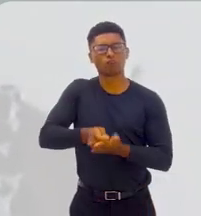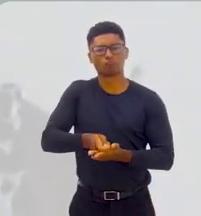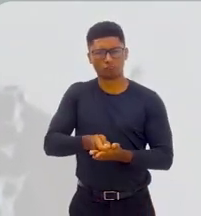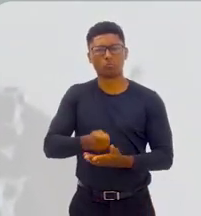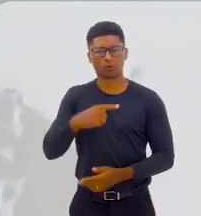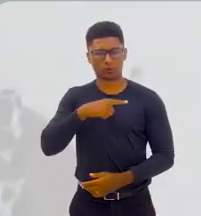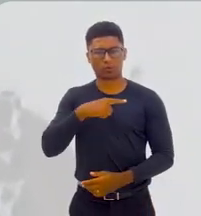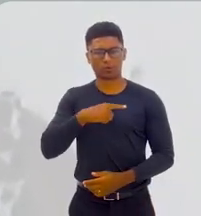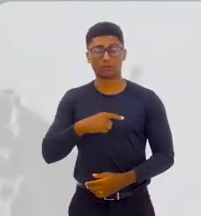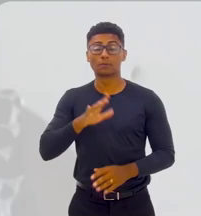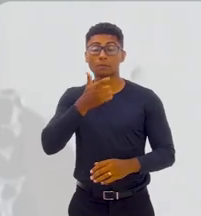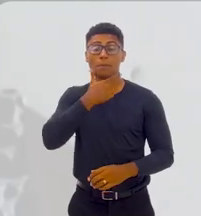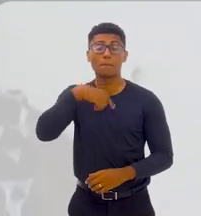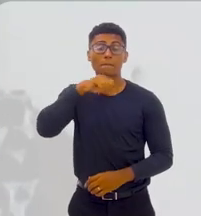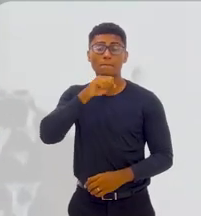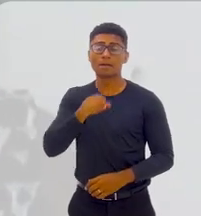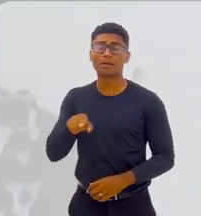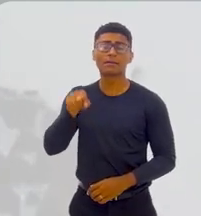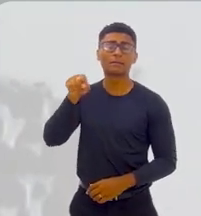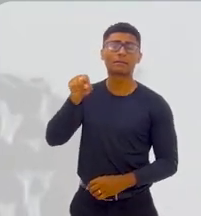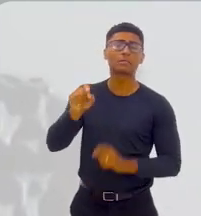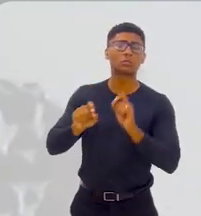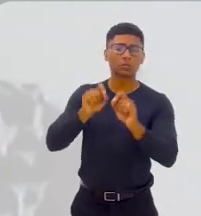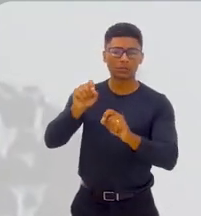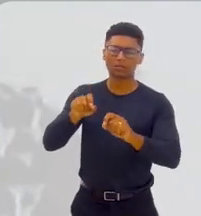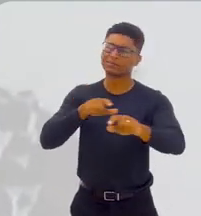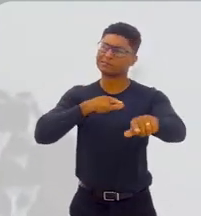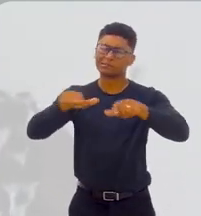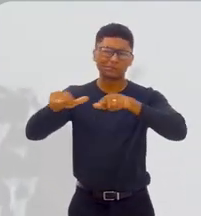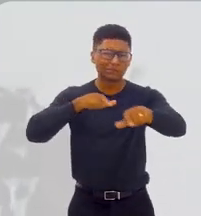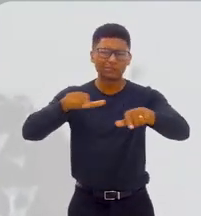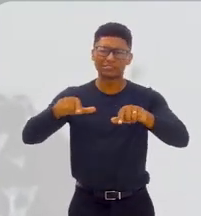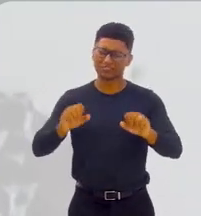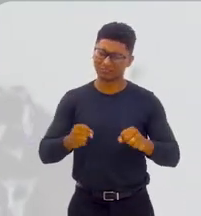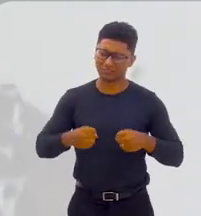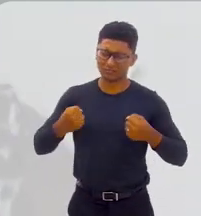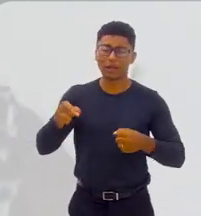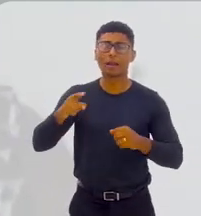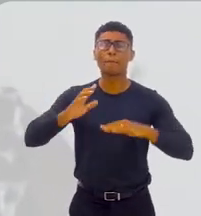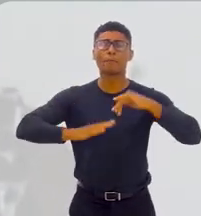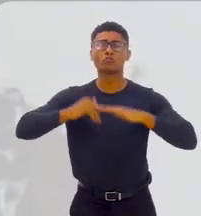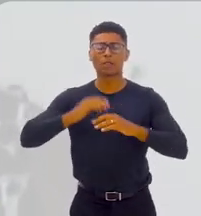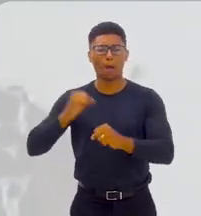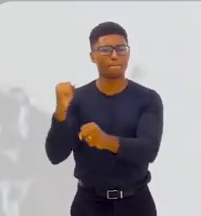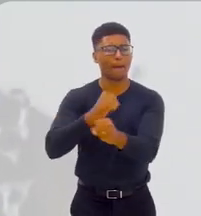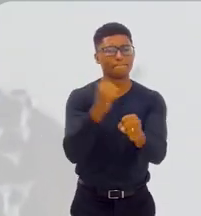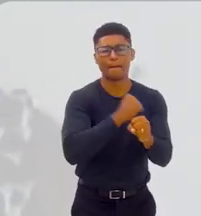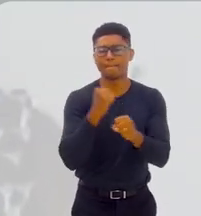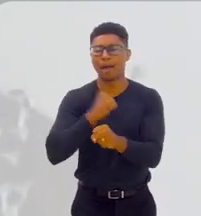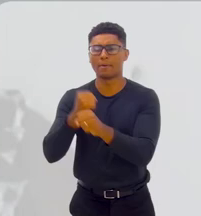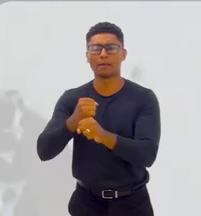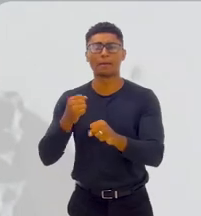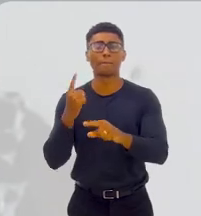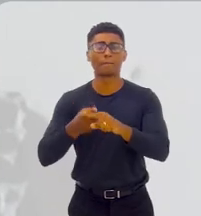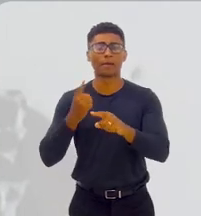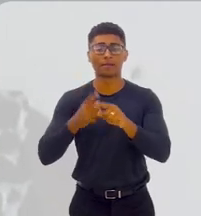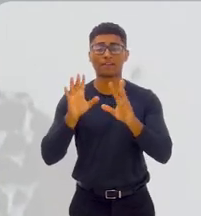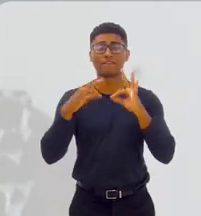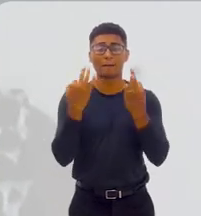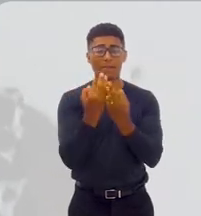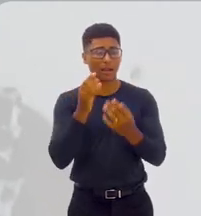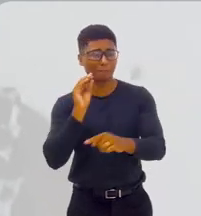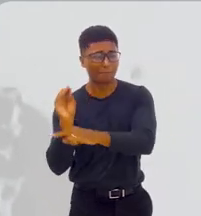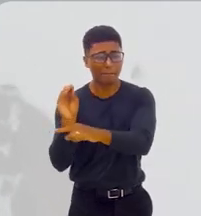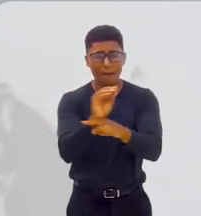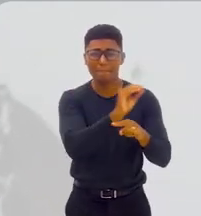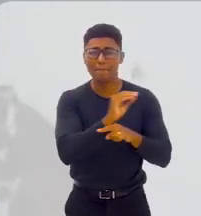né? E meu pai já era um cara que trabalhava, né? Lutava, trabalhava, era pedreiro para sustentar a família. Eu, minha